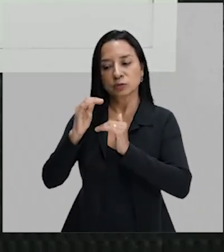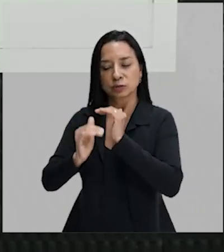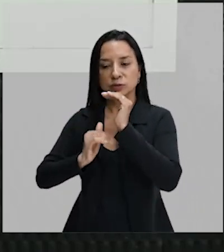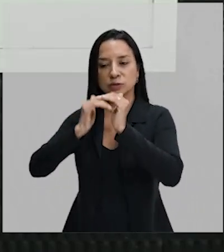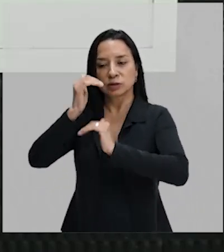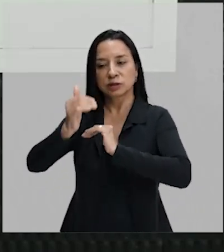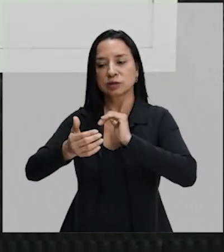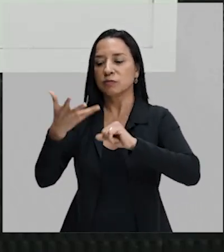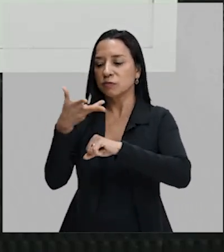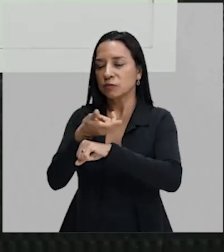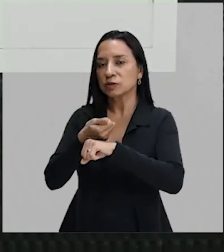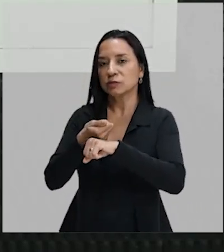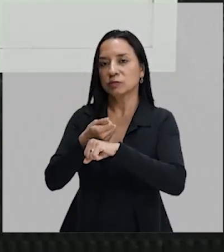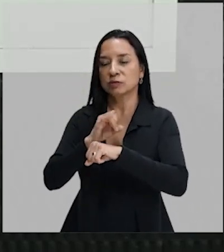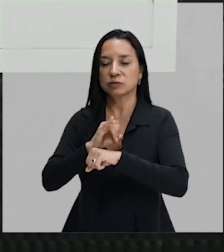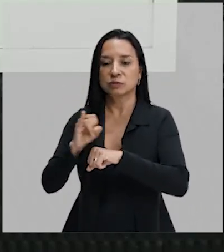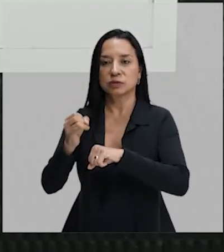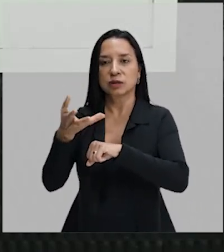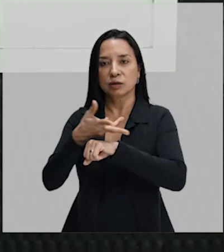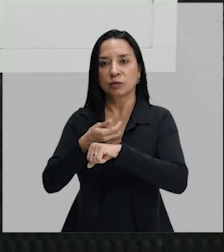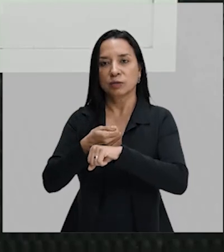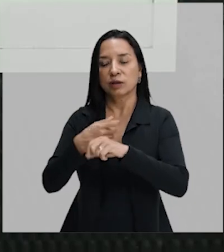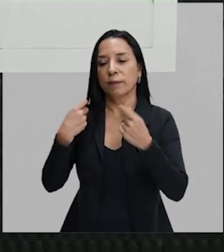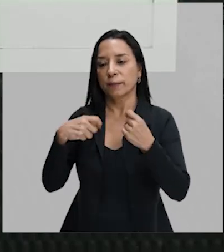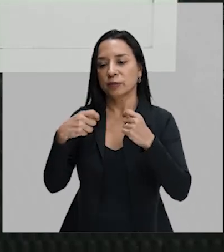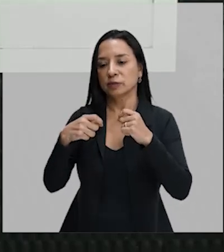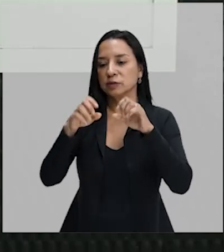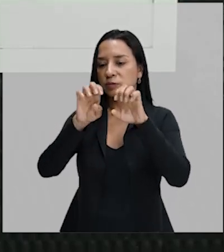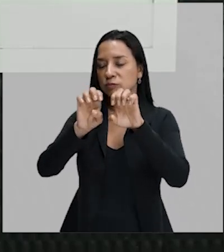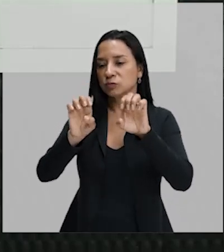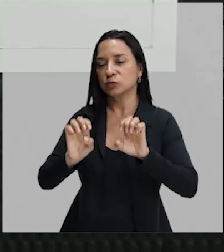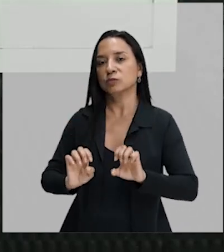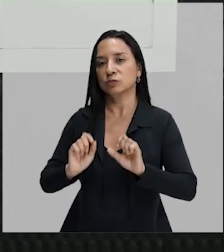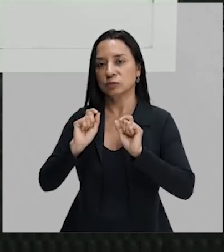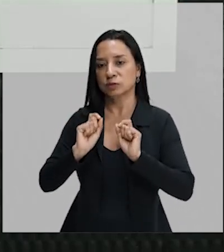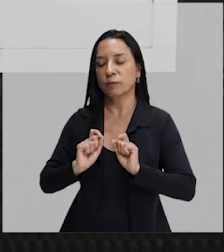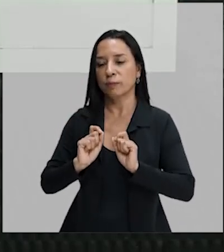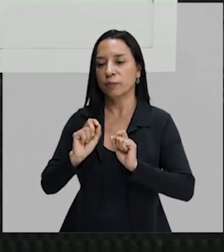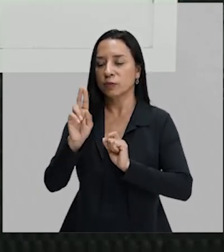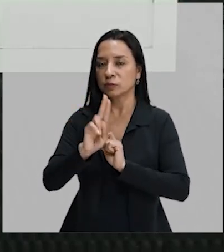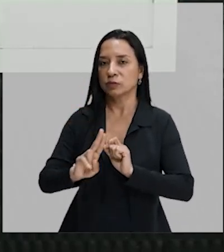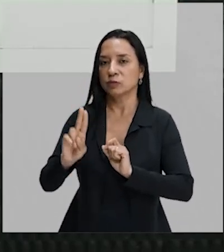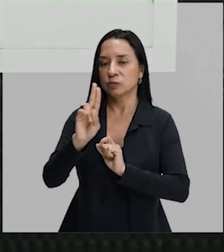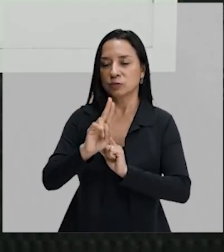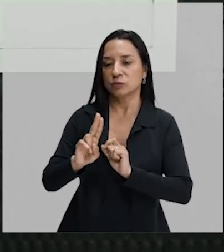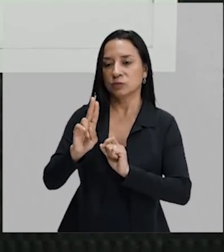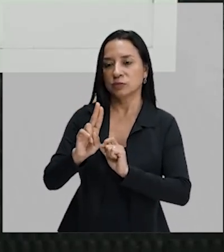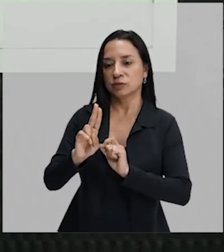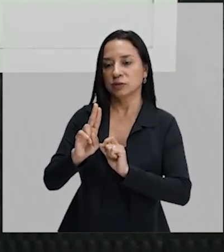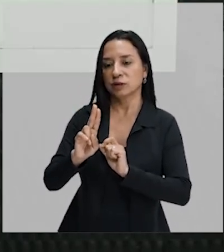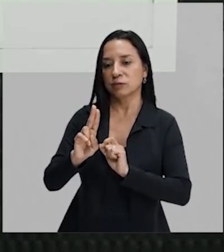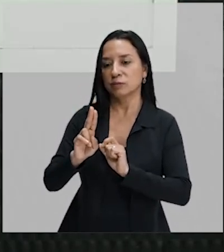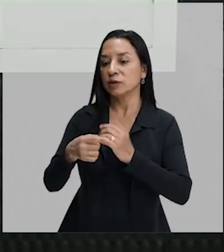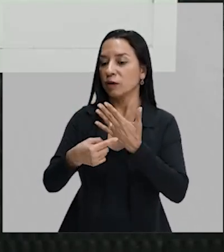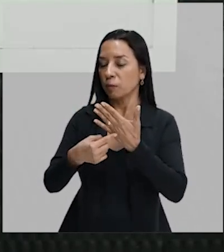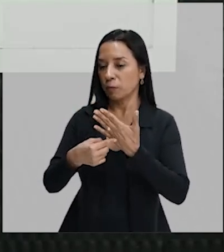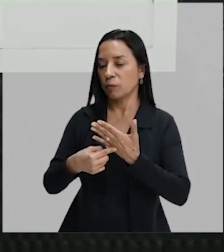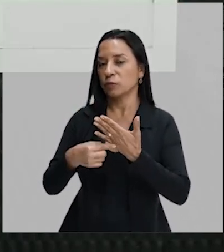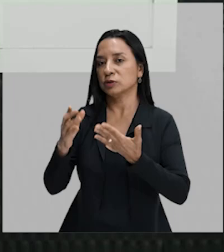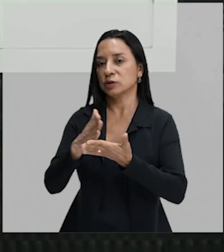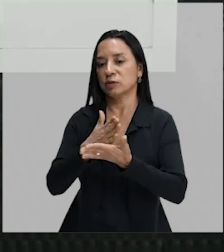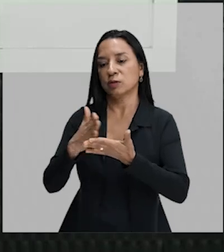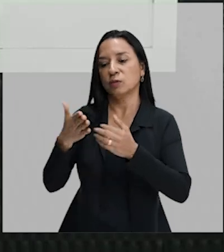vamos argumentar, nós precisamos de estruturas que possam servir para nos dar uma base para esta